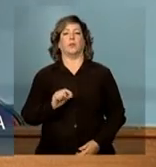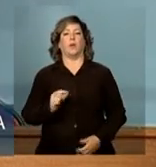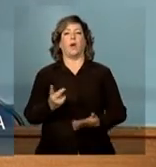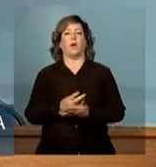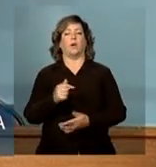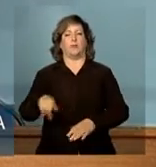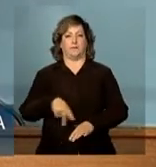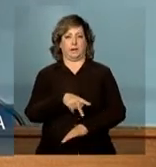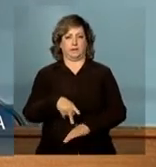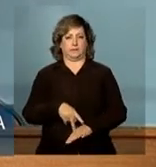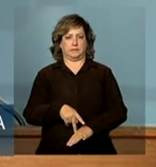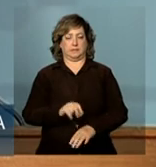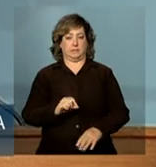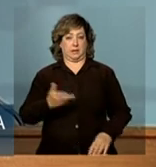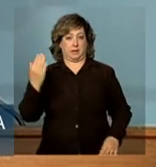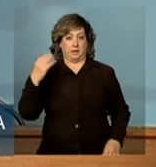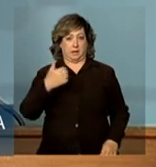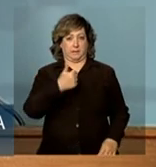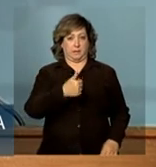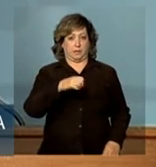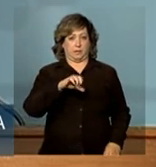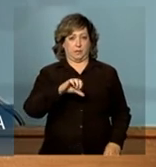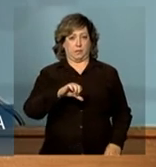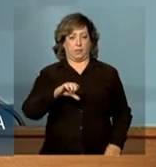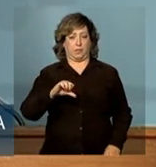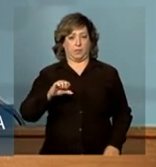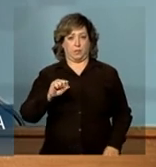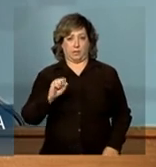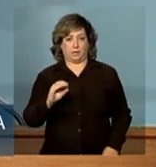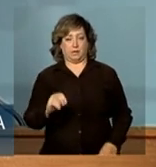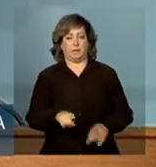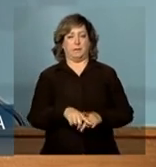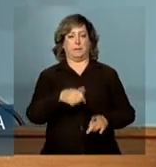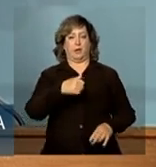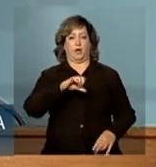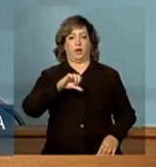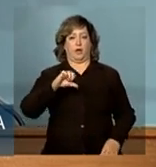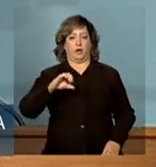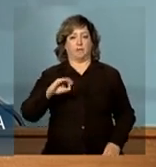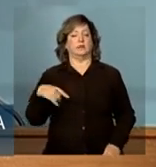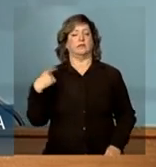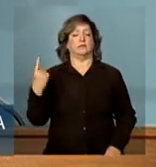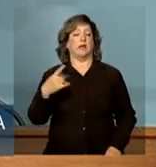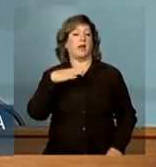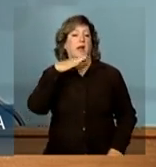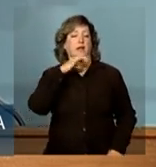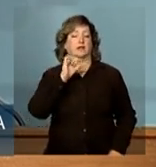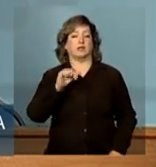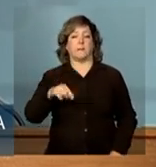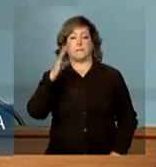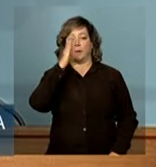nos anos 80 e 90, se considerou que o Brasil não devia investir em metrô